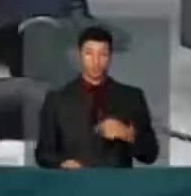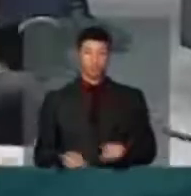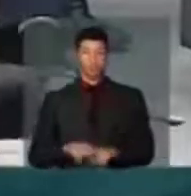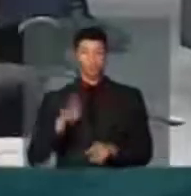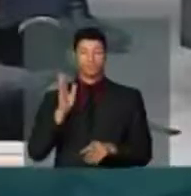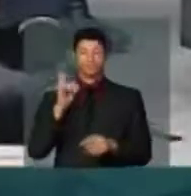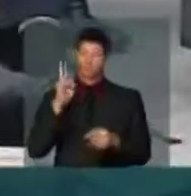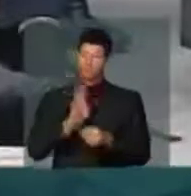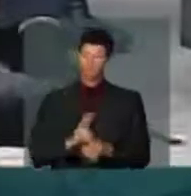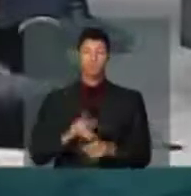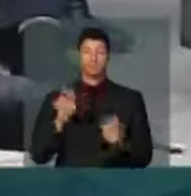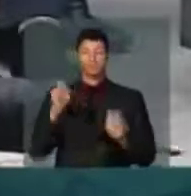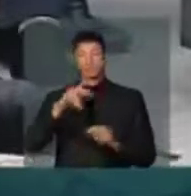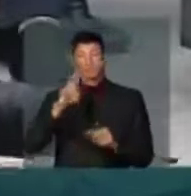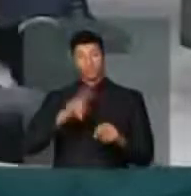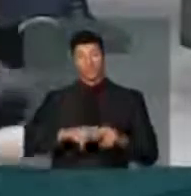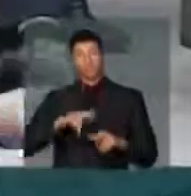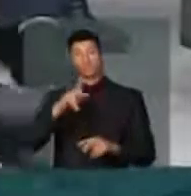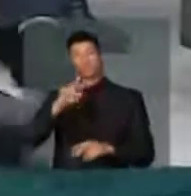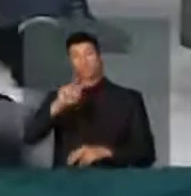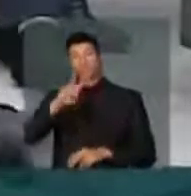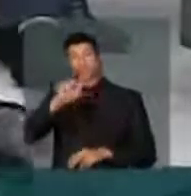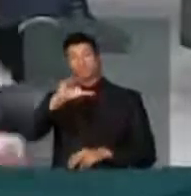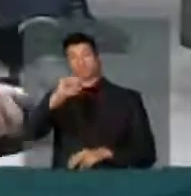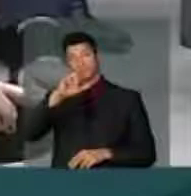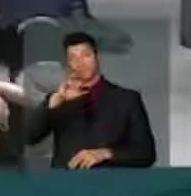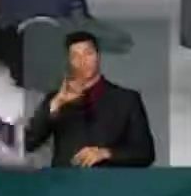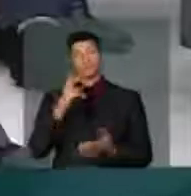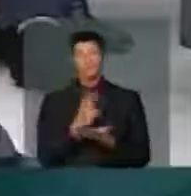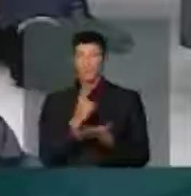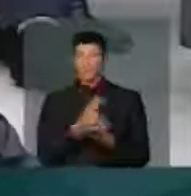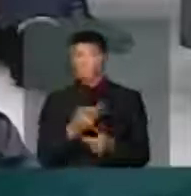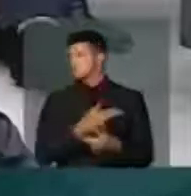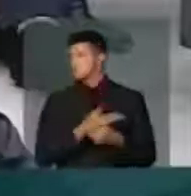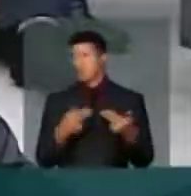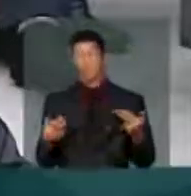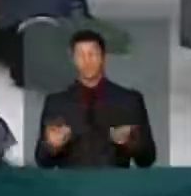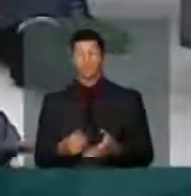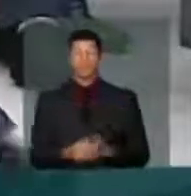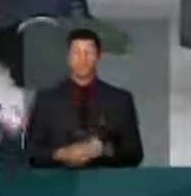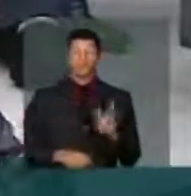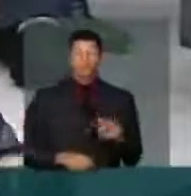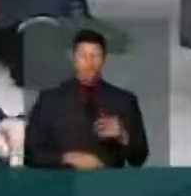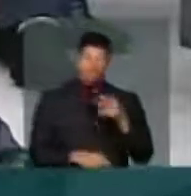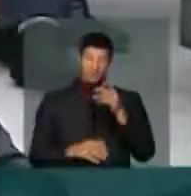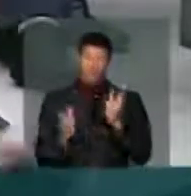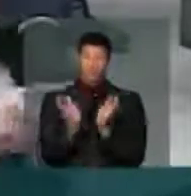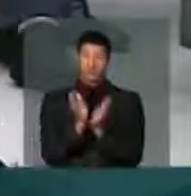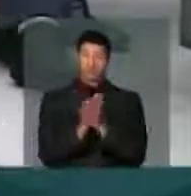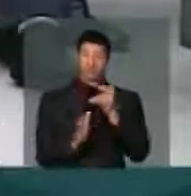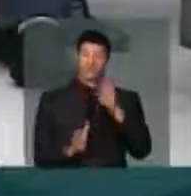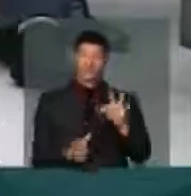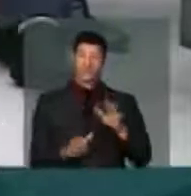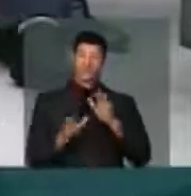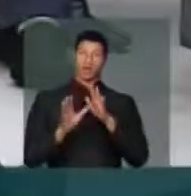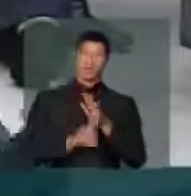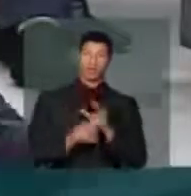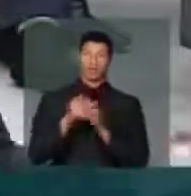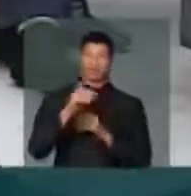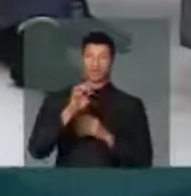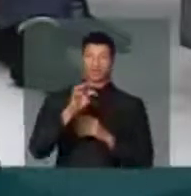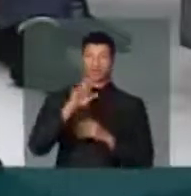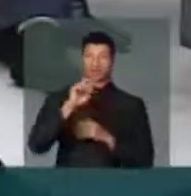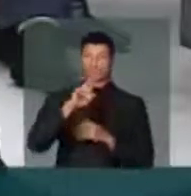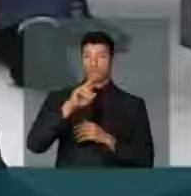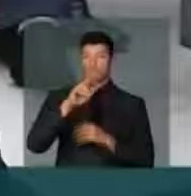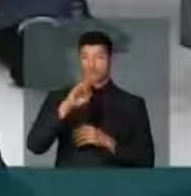precisava ter prendido o Vacari também. É a mesma coisa, da mesma laia, né? Essa turma do PT rouba a Petrobras e acha que